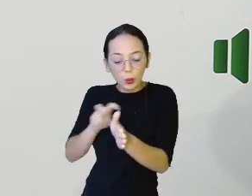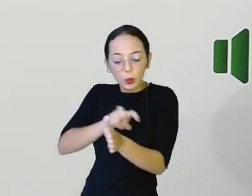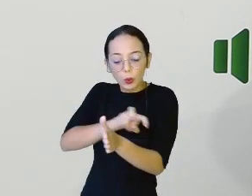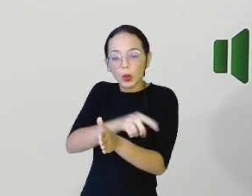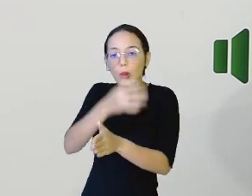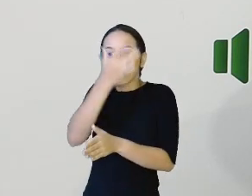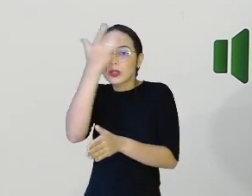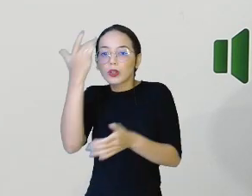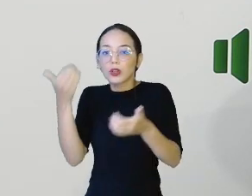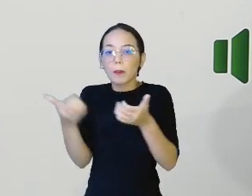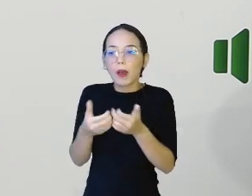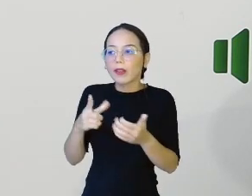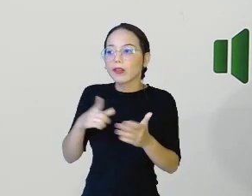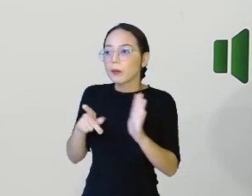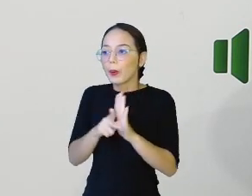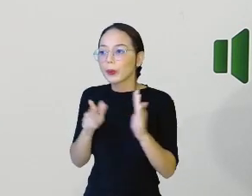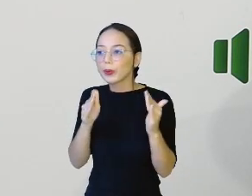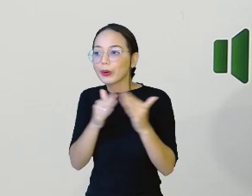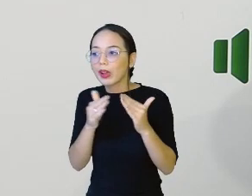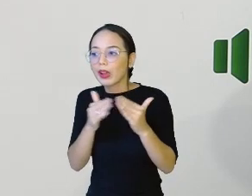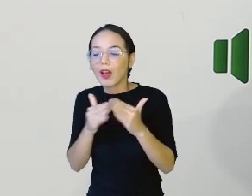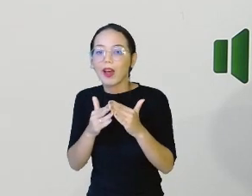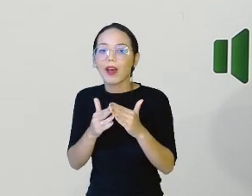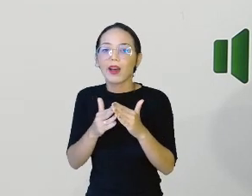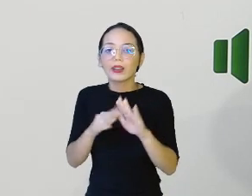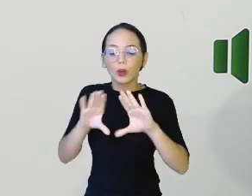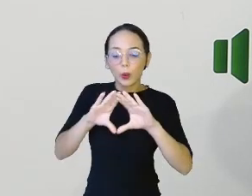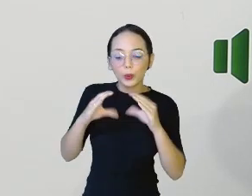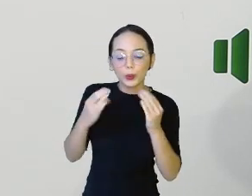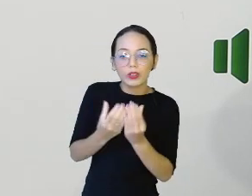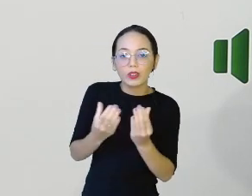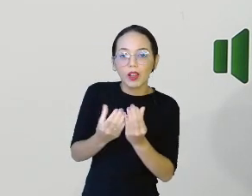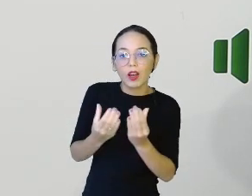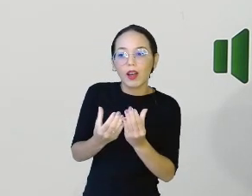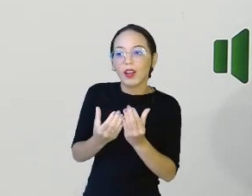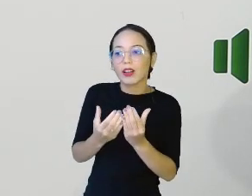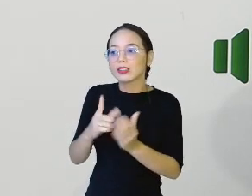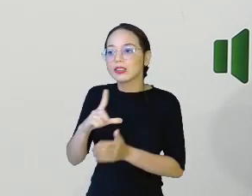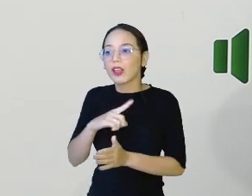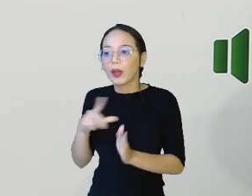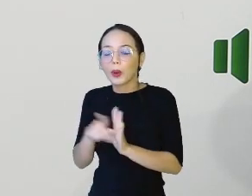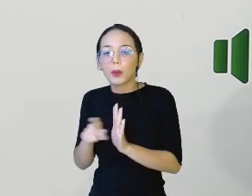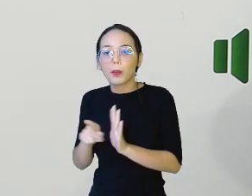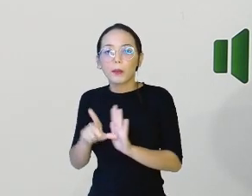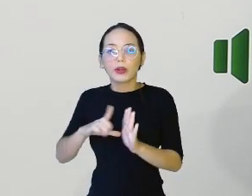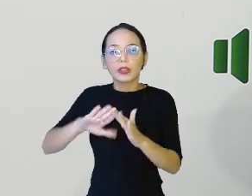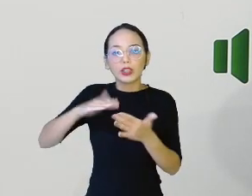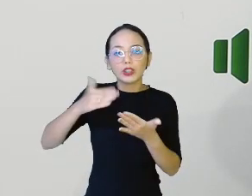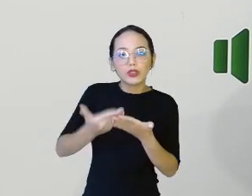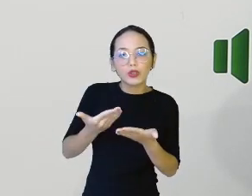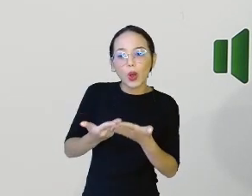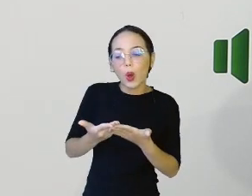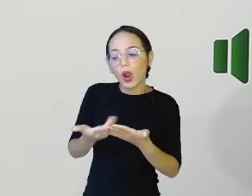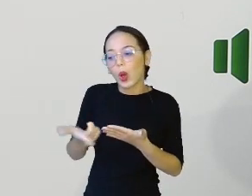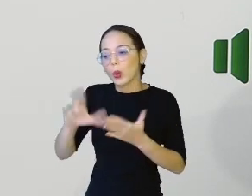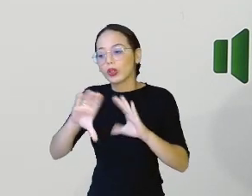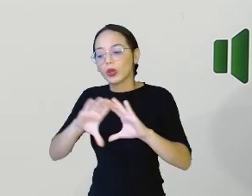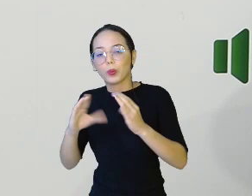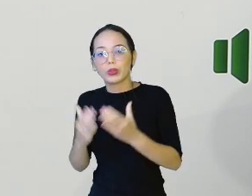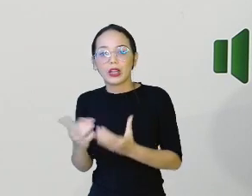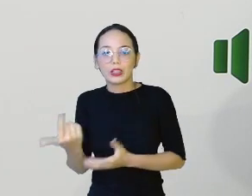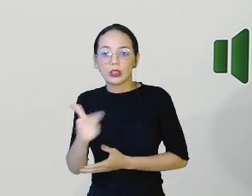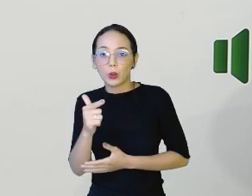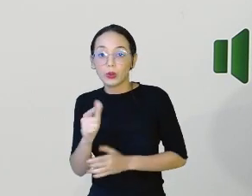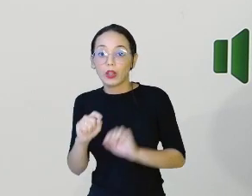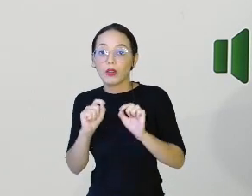têm ali na beira do rio sua casa, a sua comunidade. Tem comunidades que têm escola, tem outras que não têm. Como eu te falei,